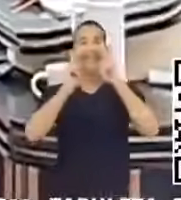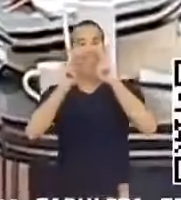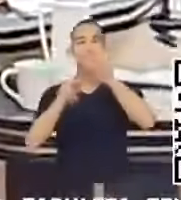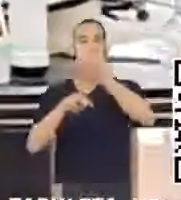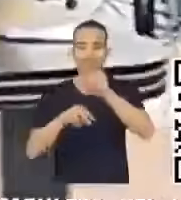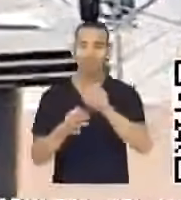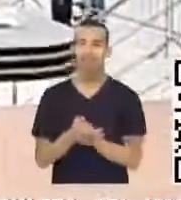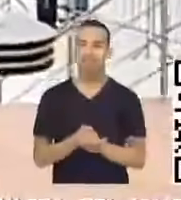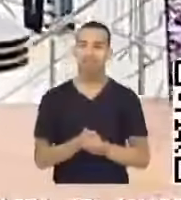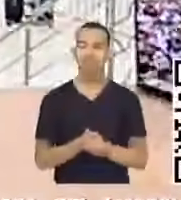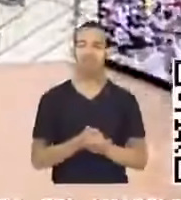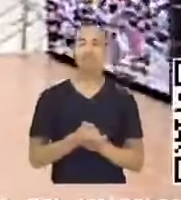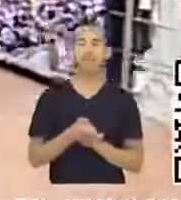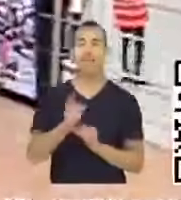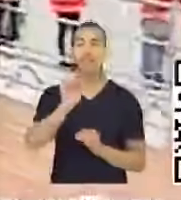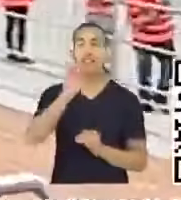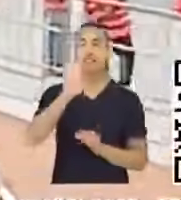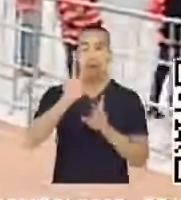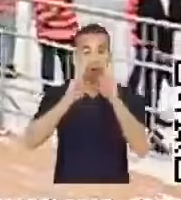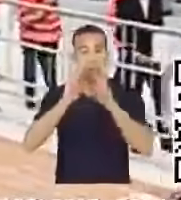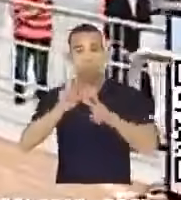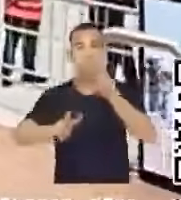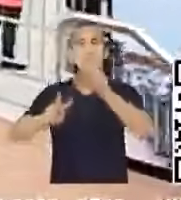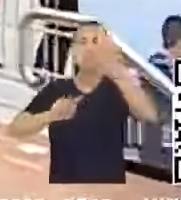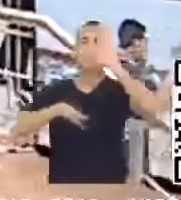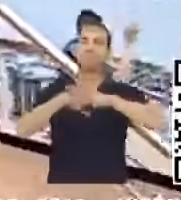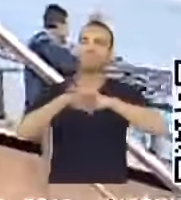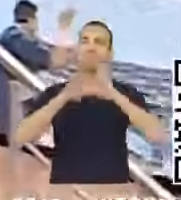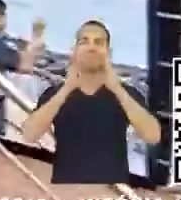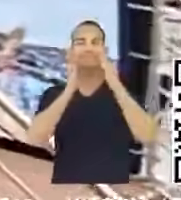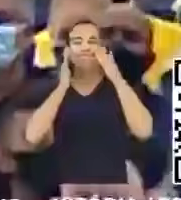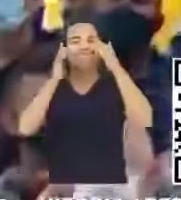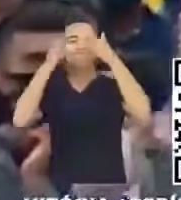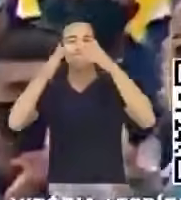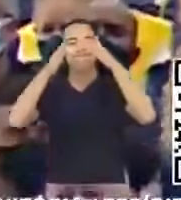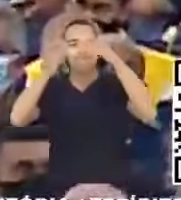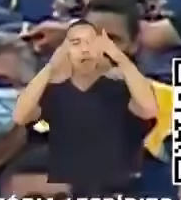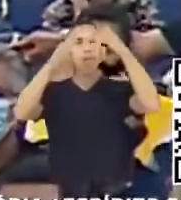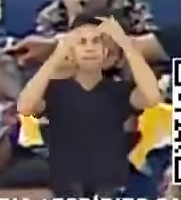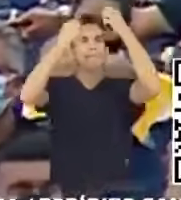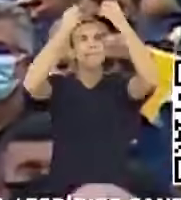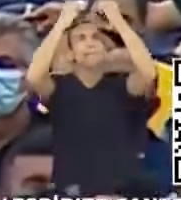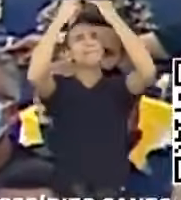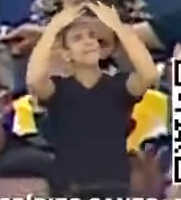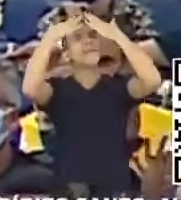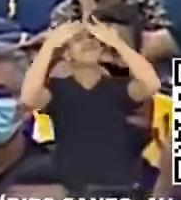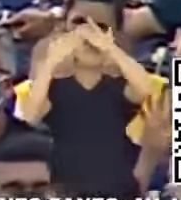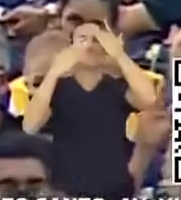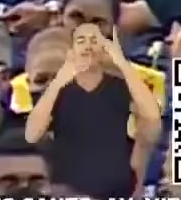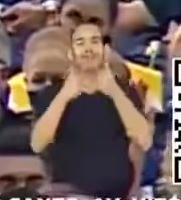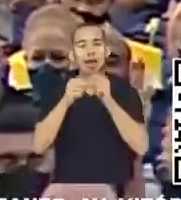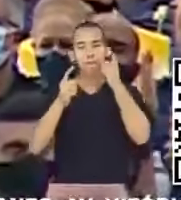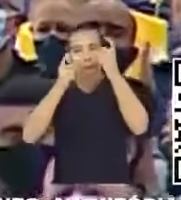ela Deus só que os olhos de Deus estão mesmo em cima de quem está preocupado de quem